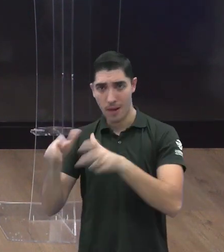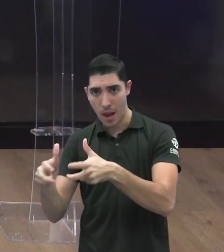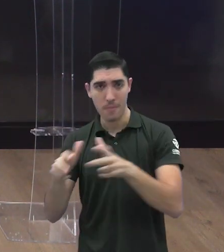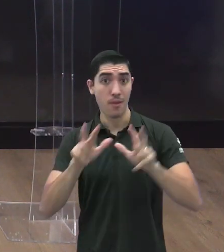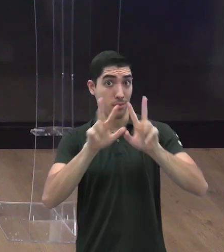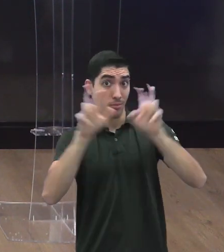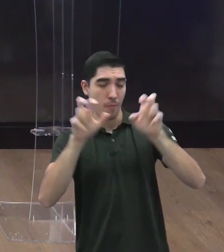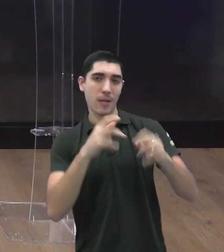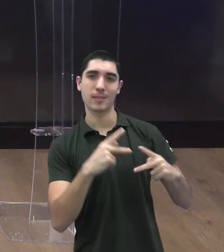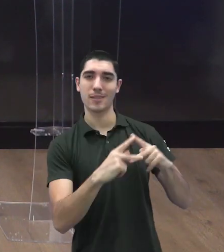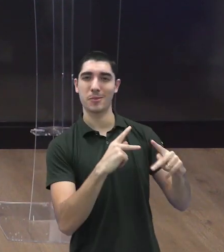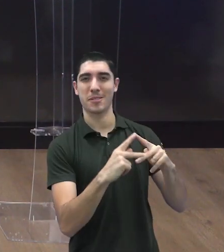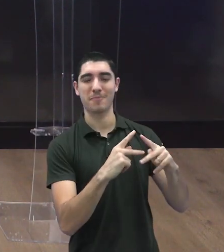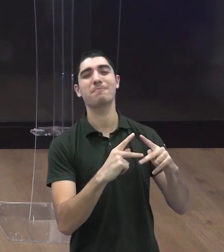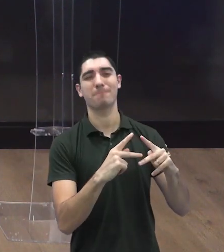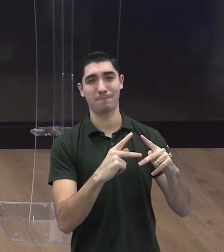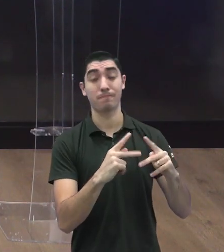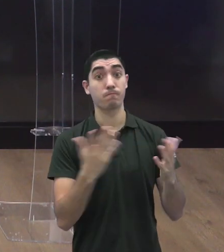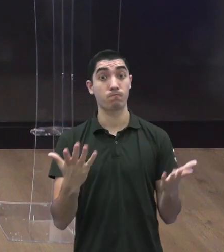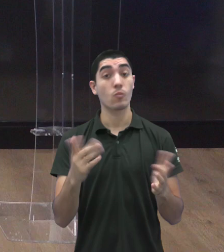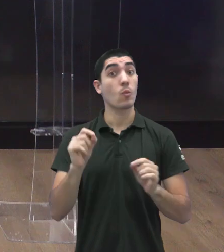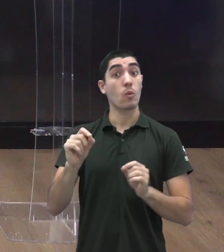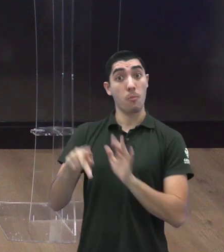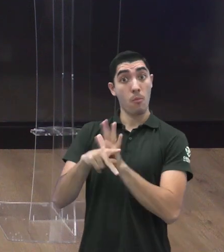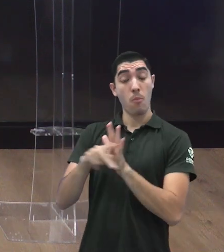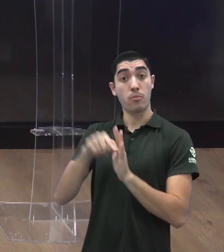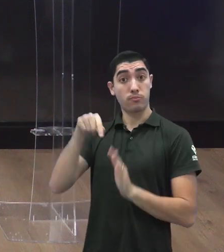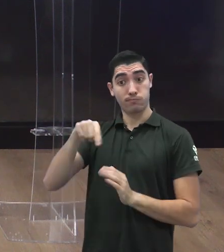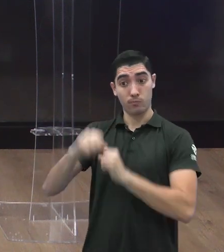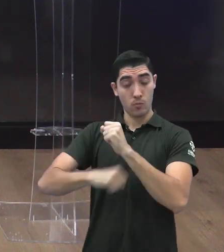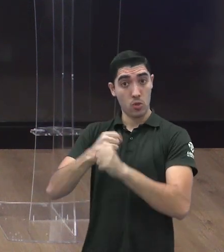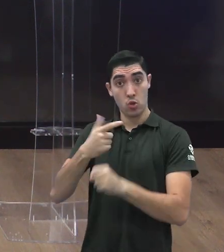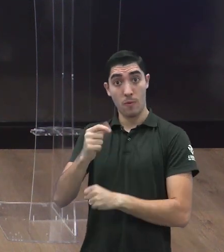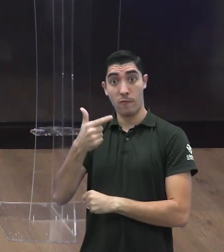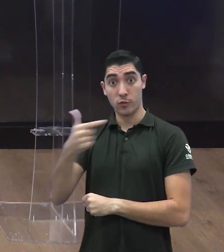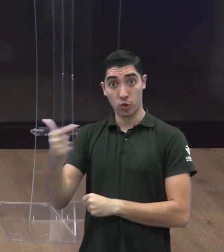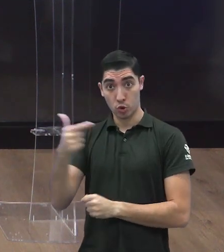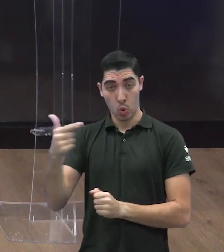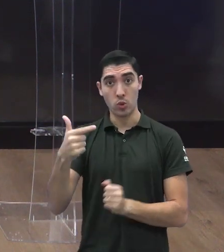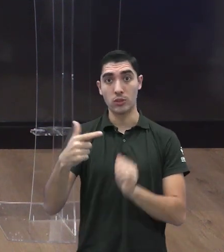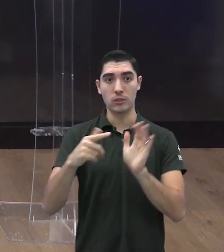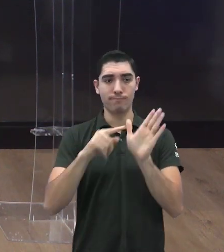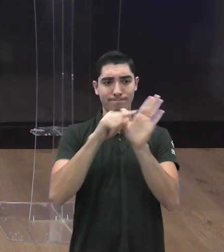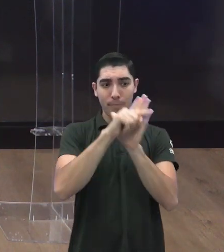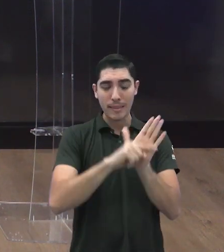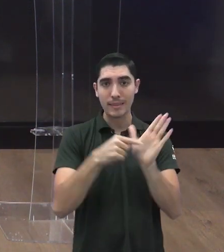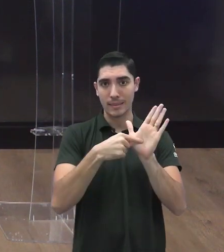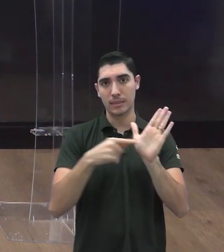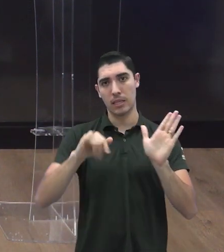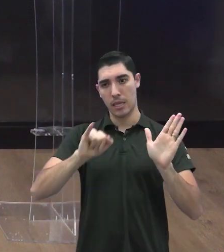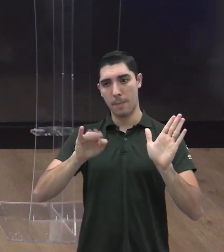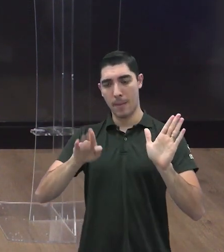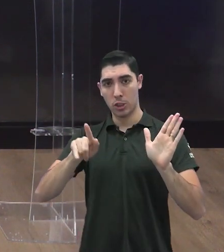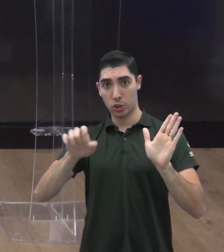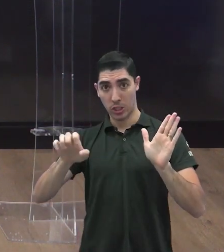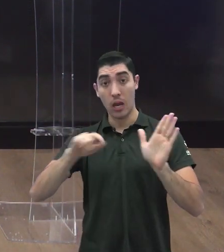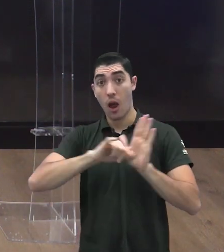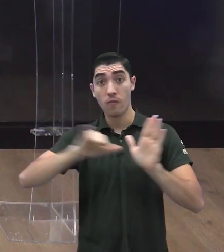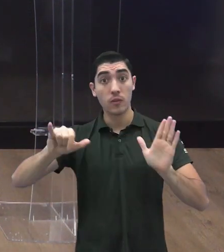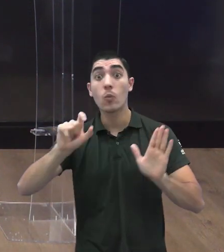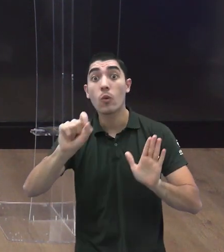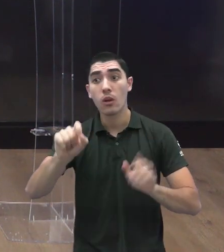Câmara e também sobre São José. Censo 2022. Dados do IBGE mostram que o